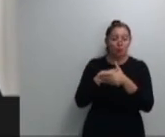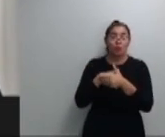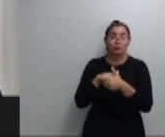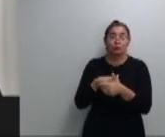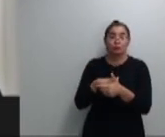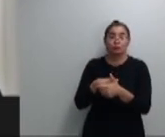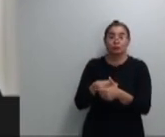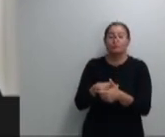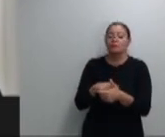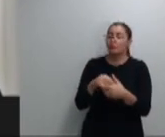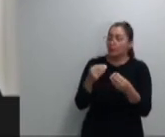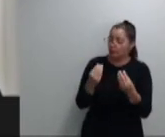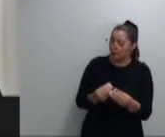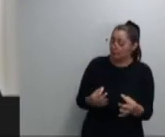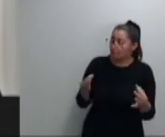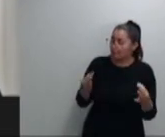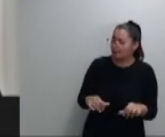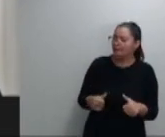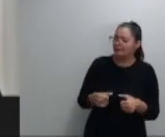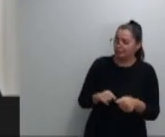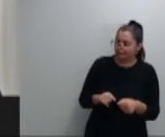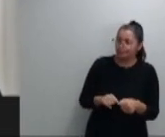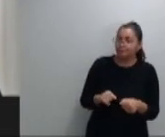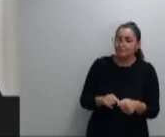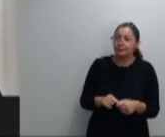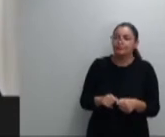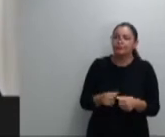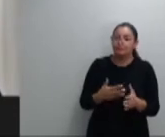estruturado dentro da lógica que vossa excelência segue.